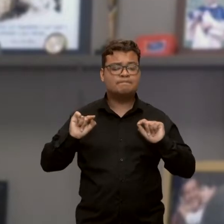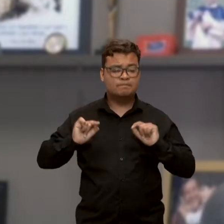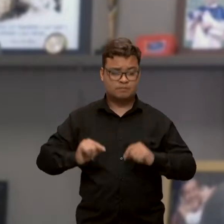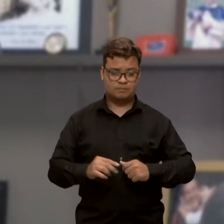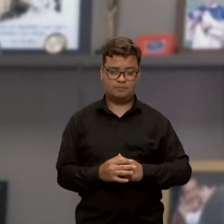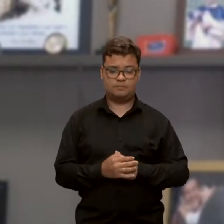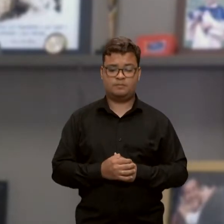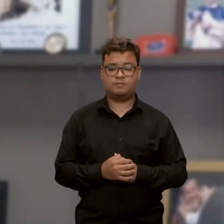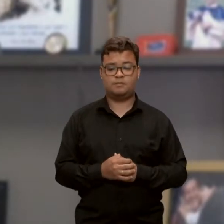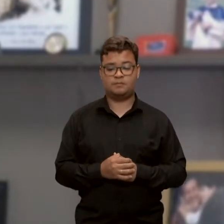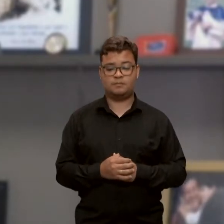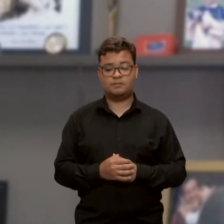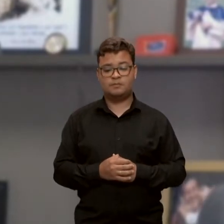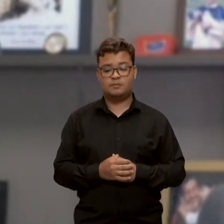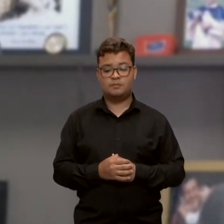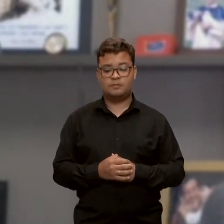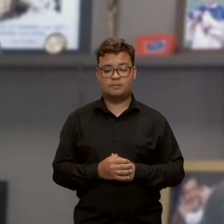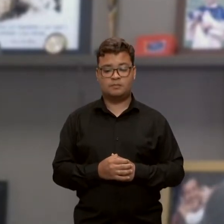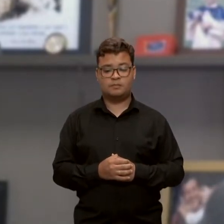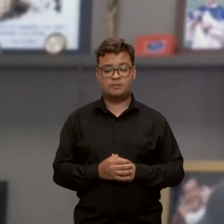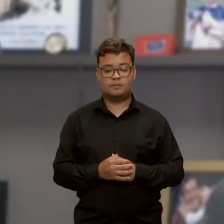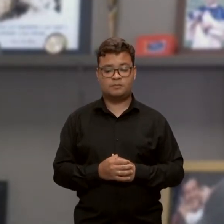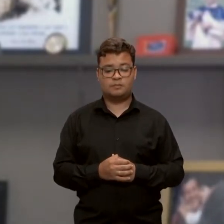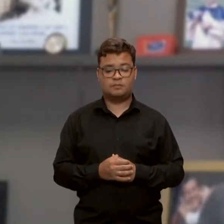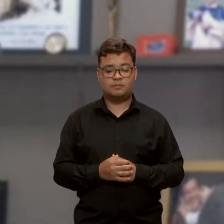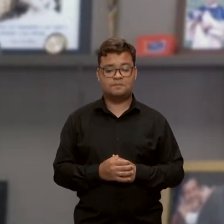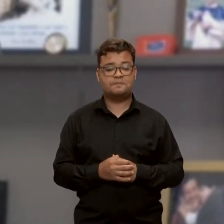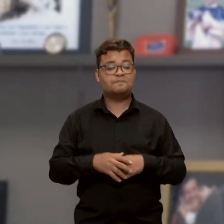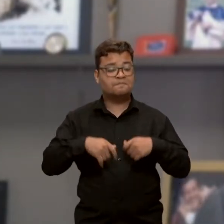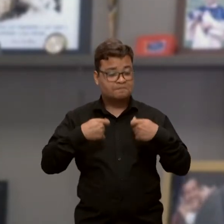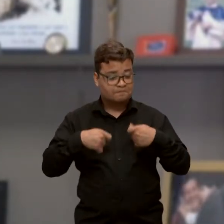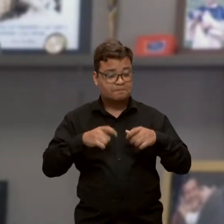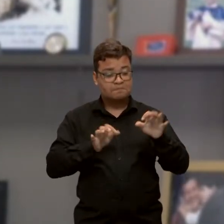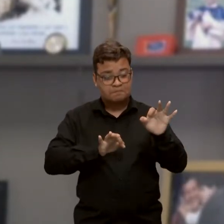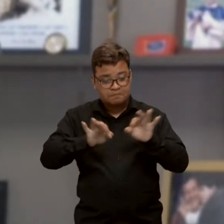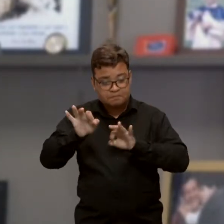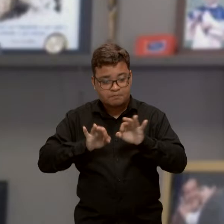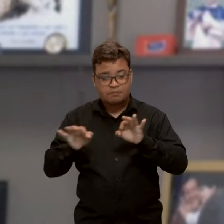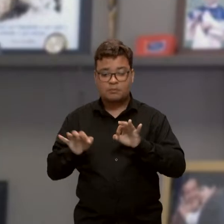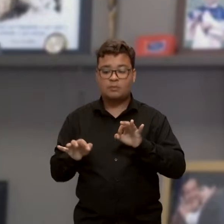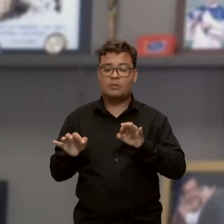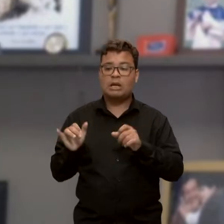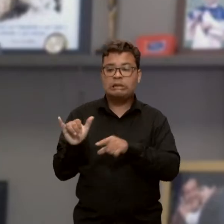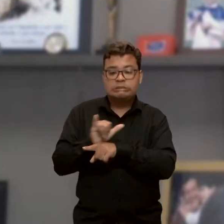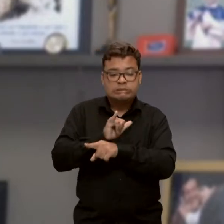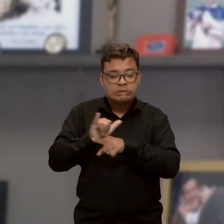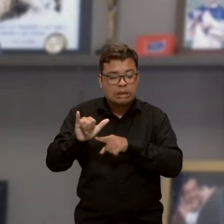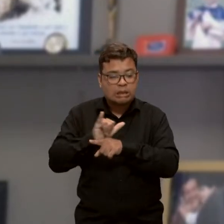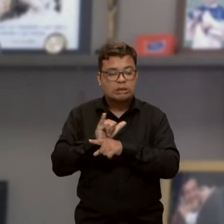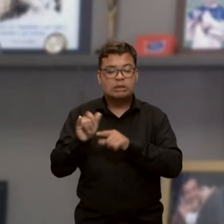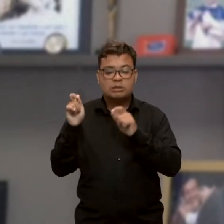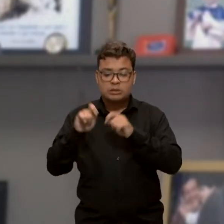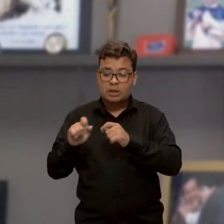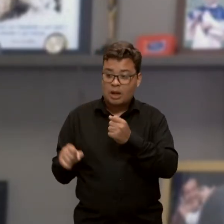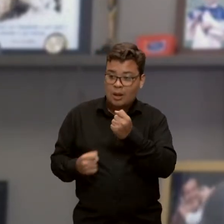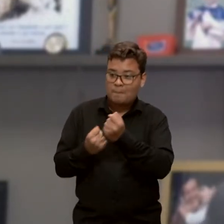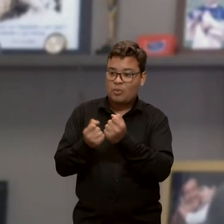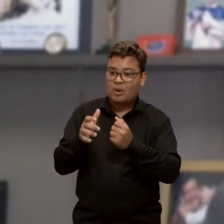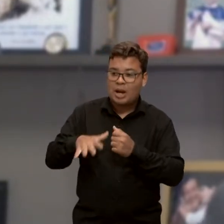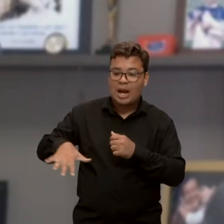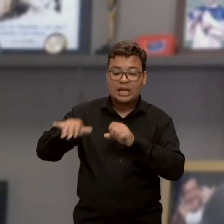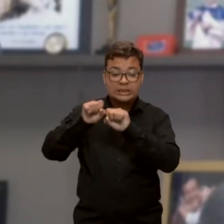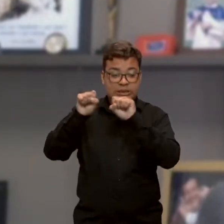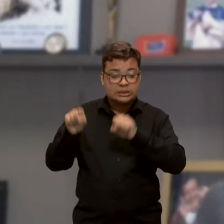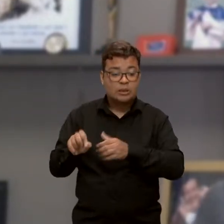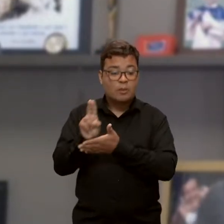formação de quadros para alimentar esse sistema universitário brasileiro, que é um sistema extraordinário, como eu